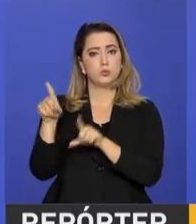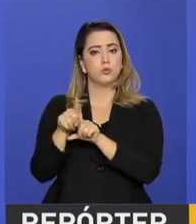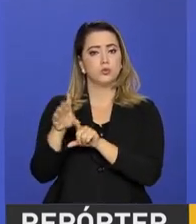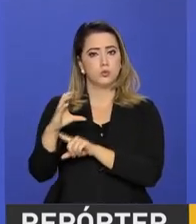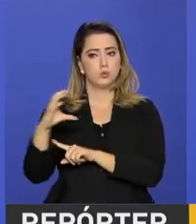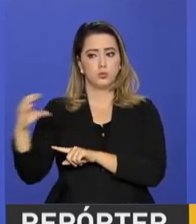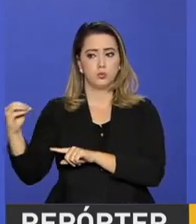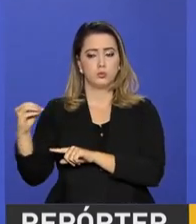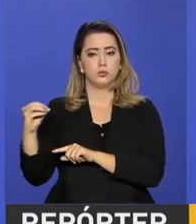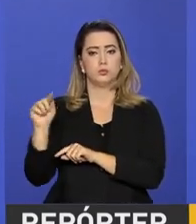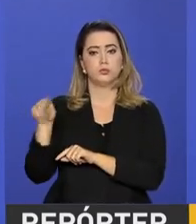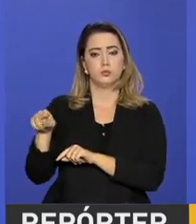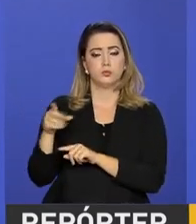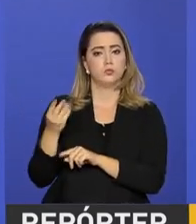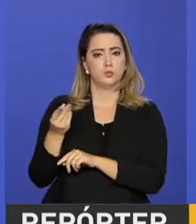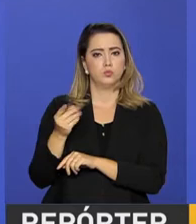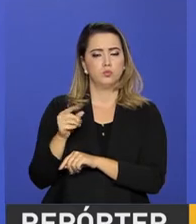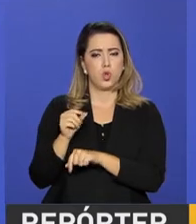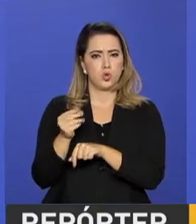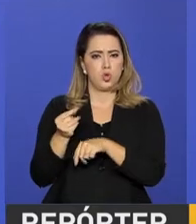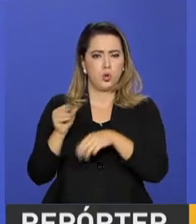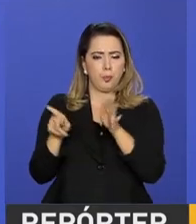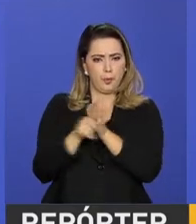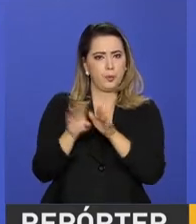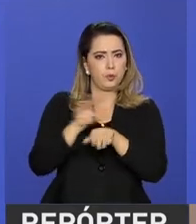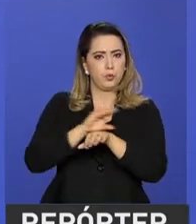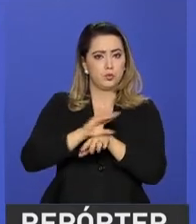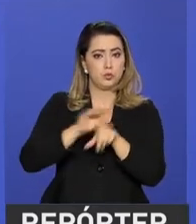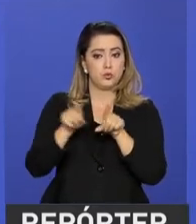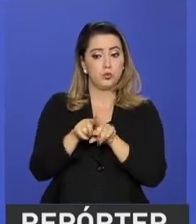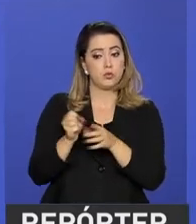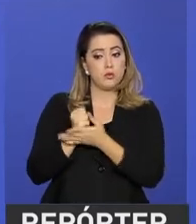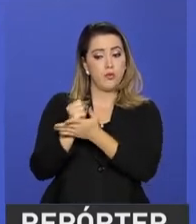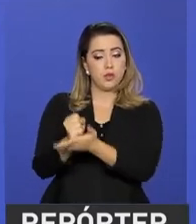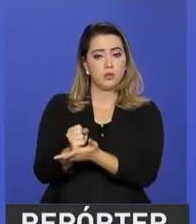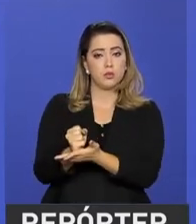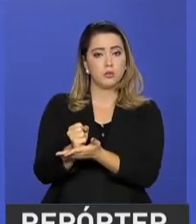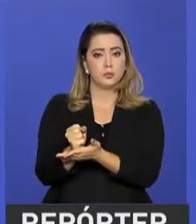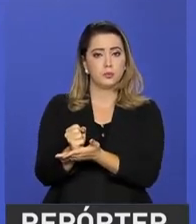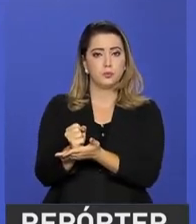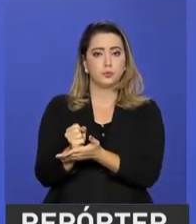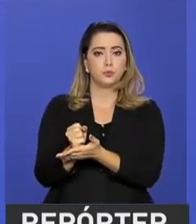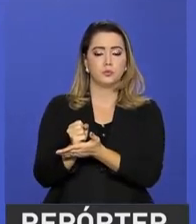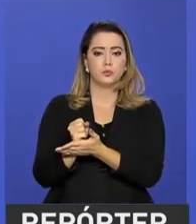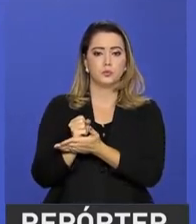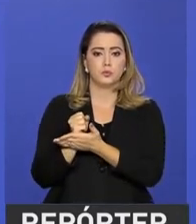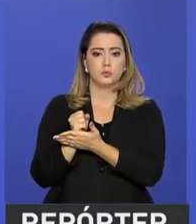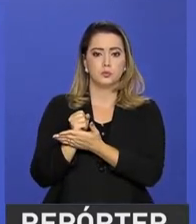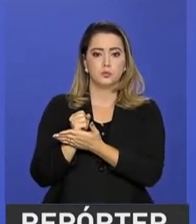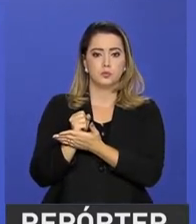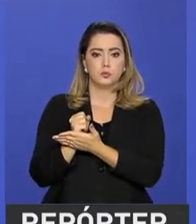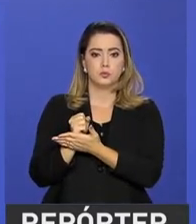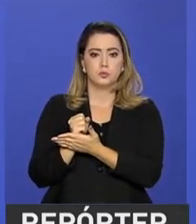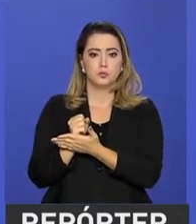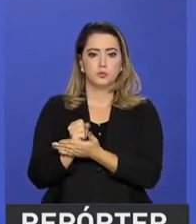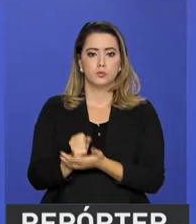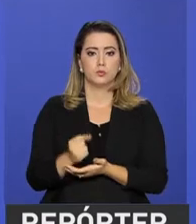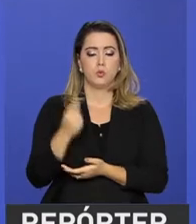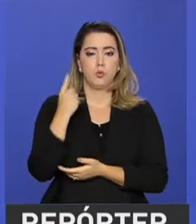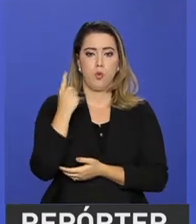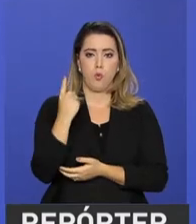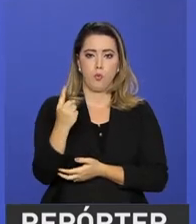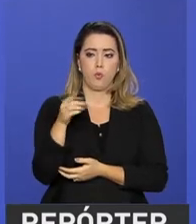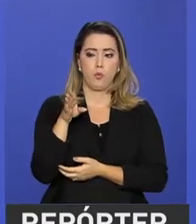centro oeste estão estarão disponibilizando 100 1 bilhão